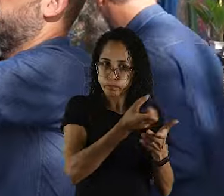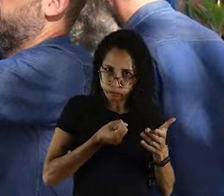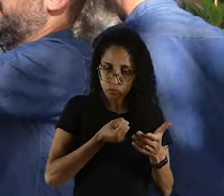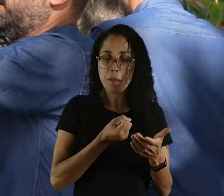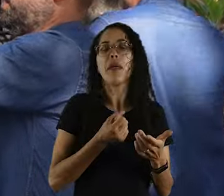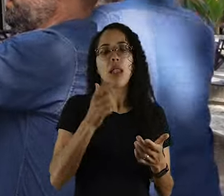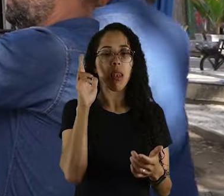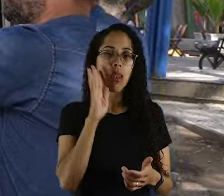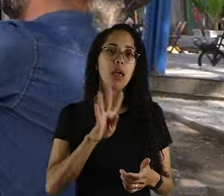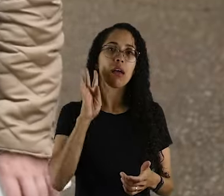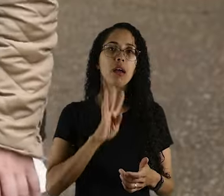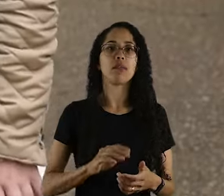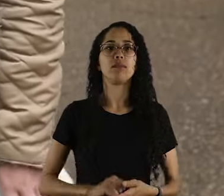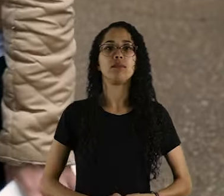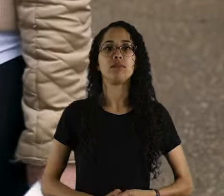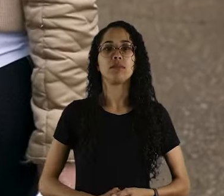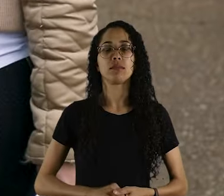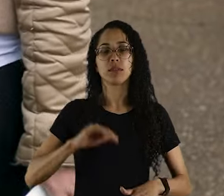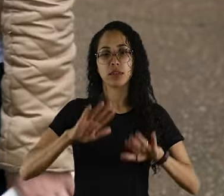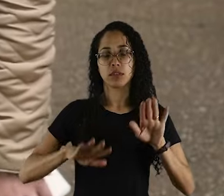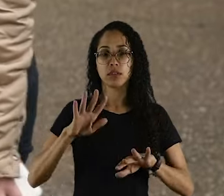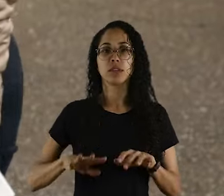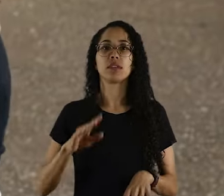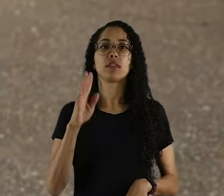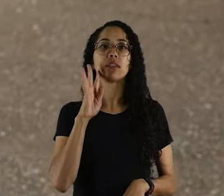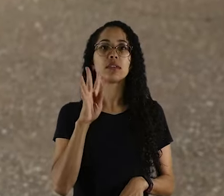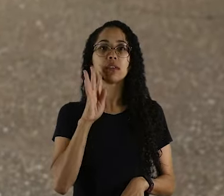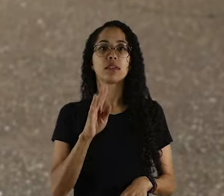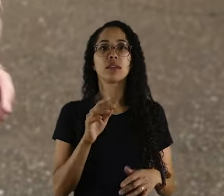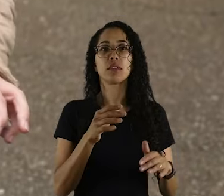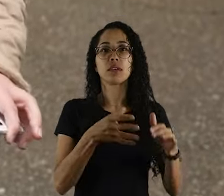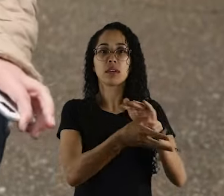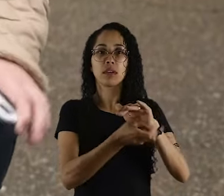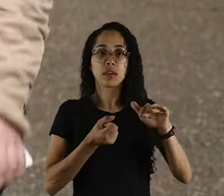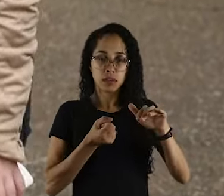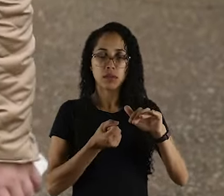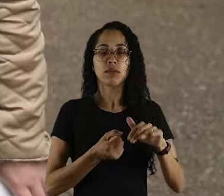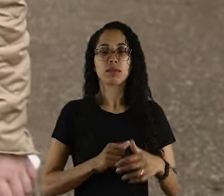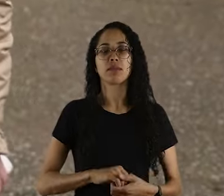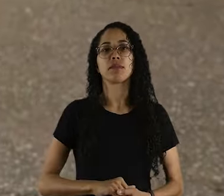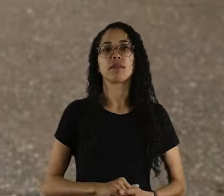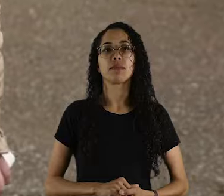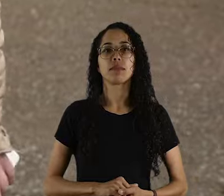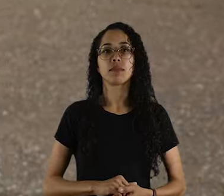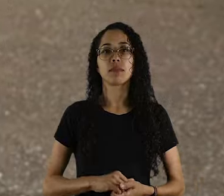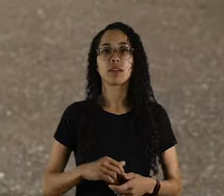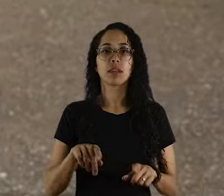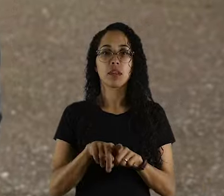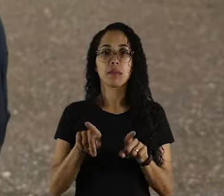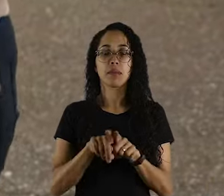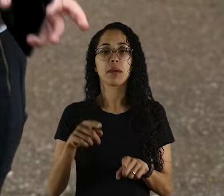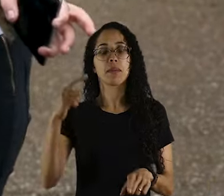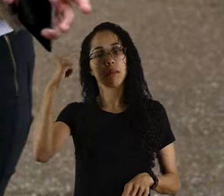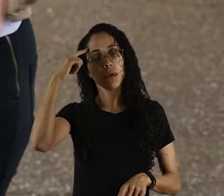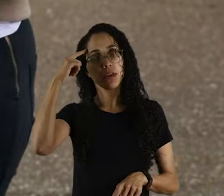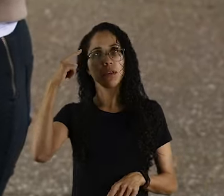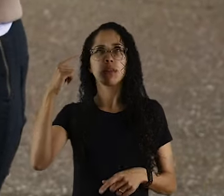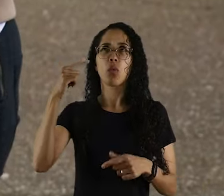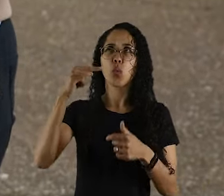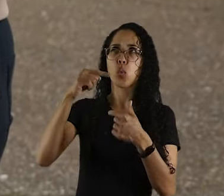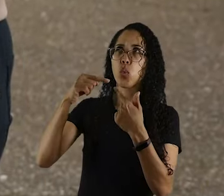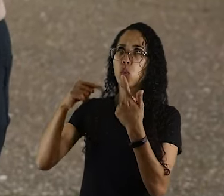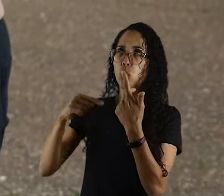conta digital, então daí eu vi que estava rendendo na dele e também fui lá imitar ele, né? E realmente estava rendendo, porque se eu ficar dinheiro em mão,